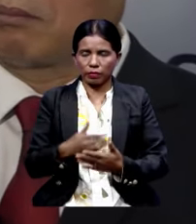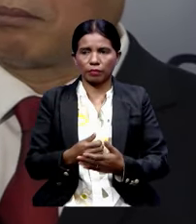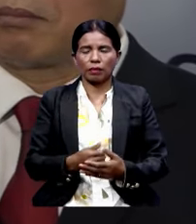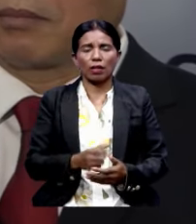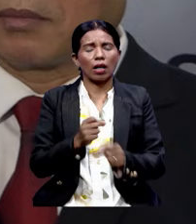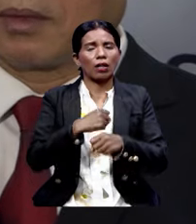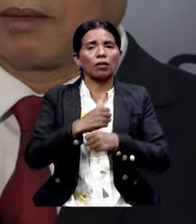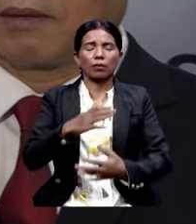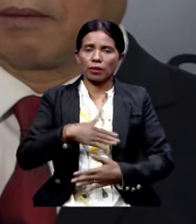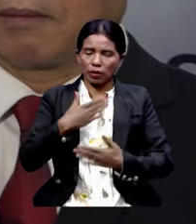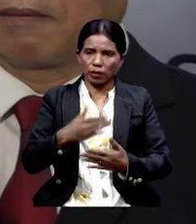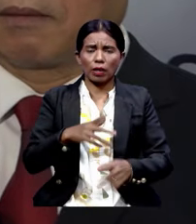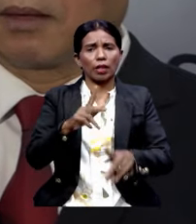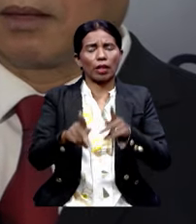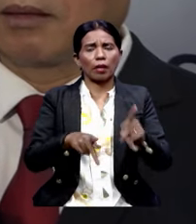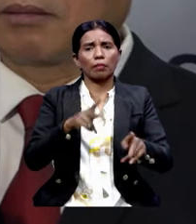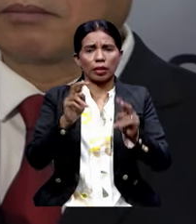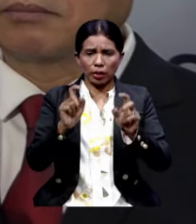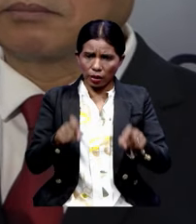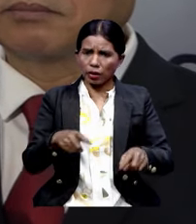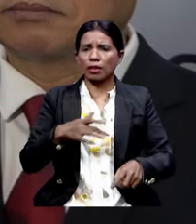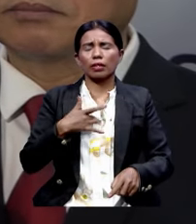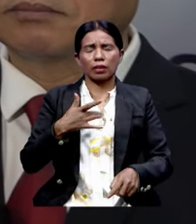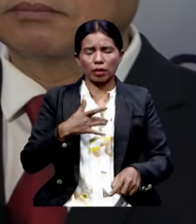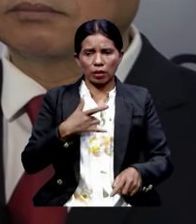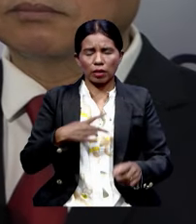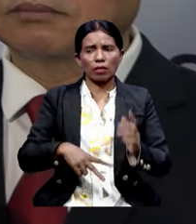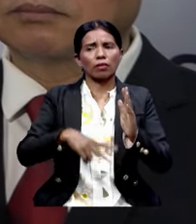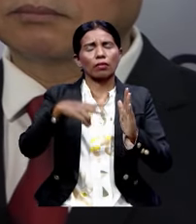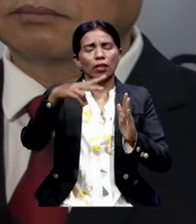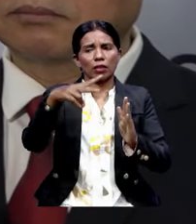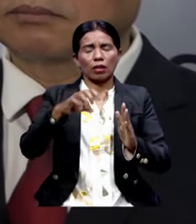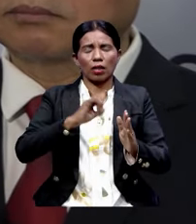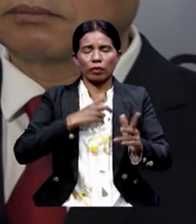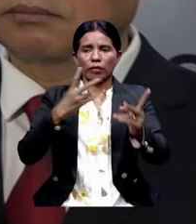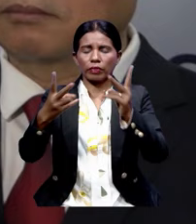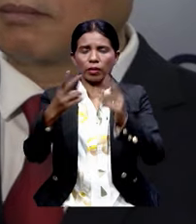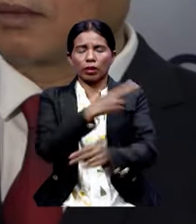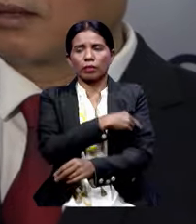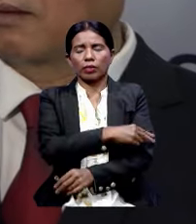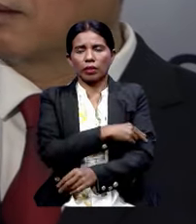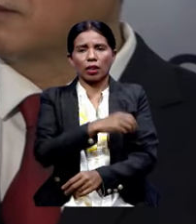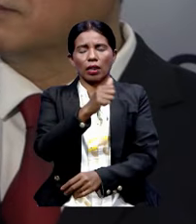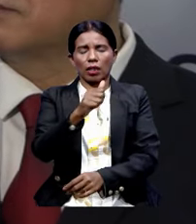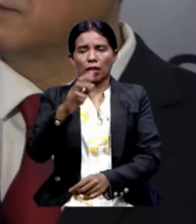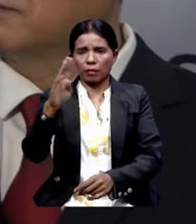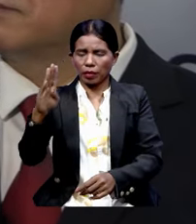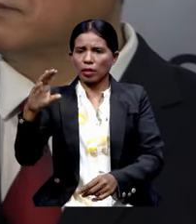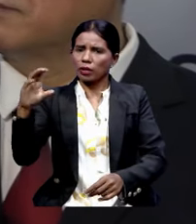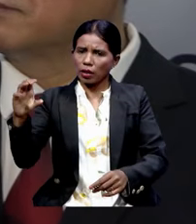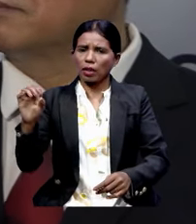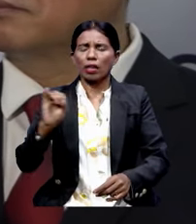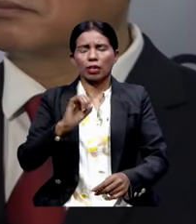menyenangkan. Povo tem que sentir de hankatak, vale a pena haba visita facilidade A, K, B, K, C,